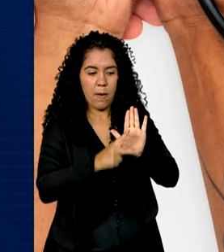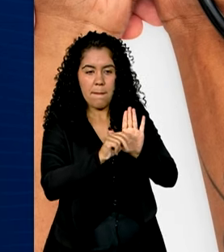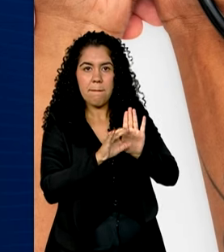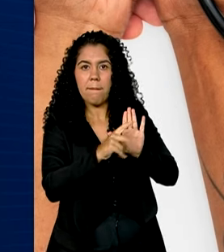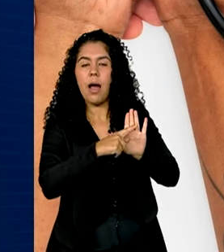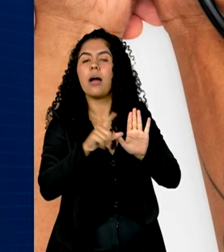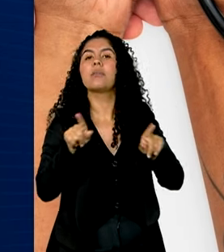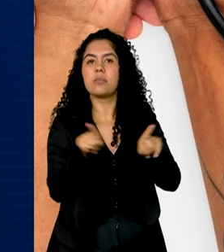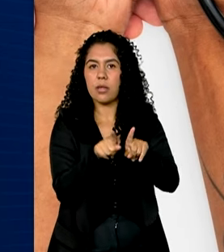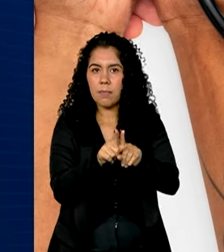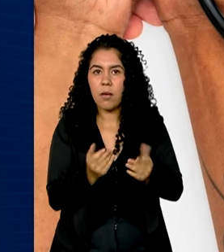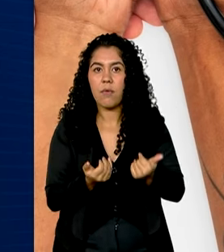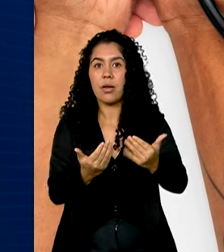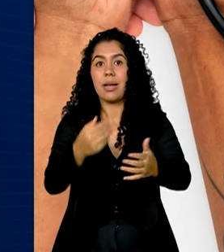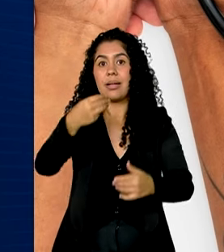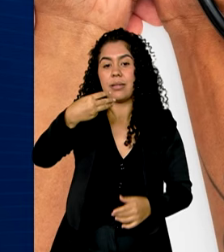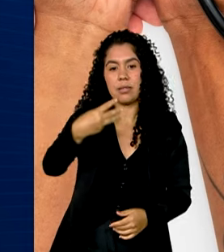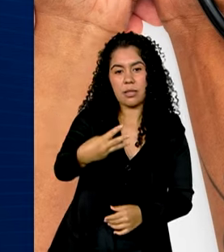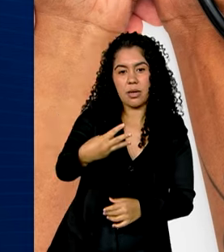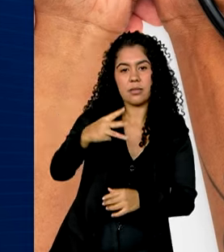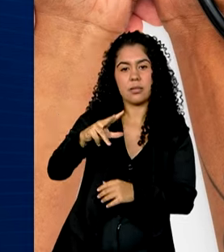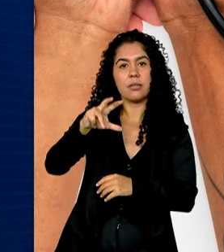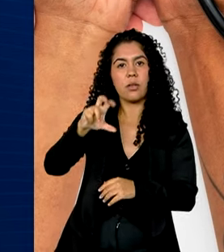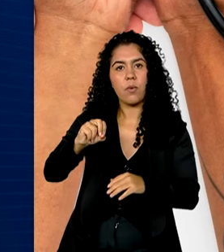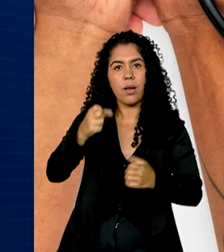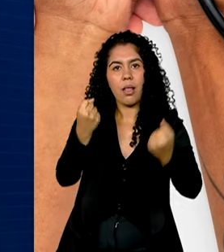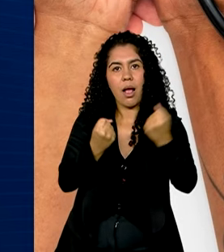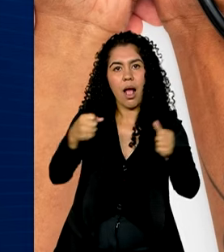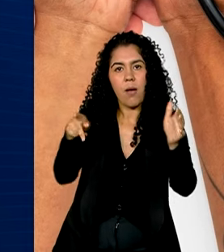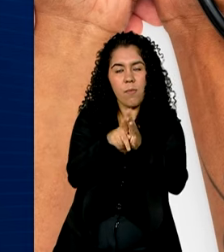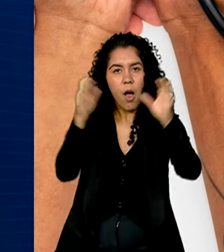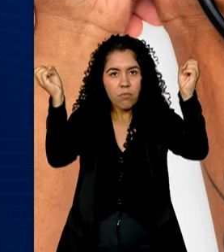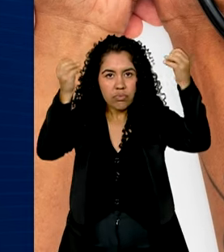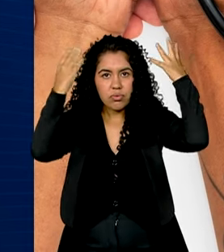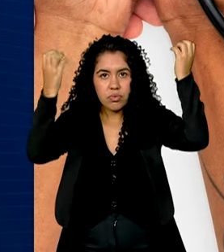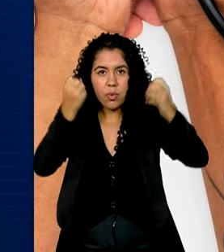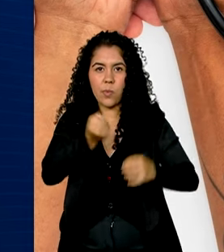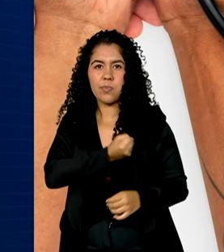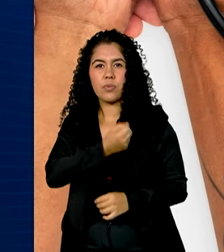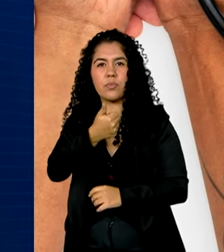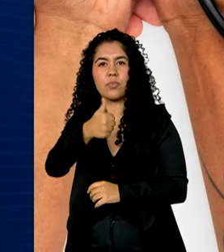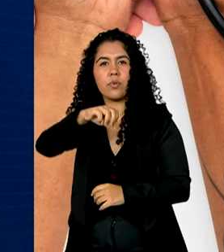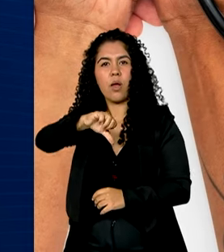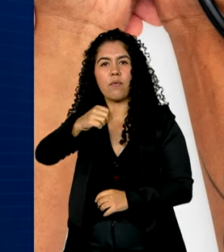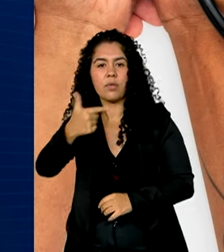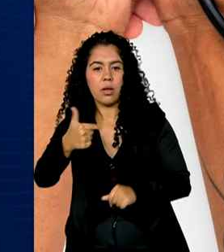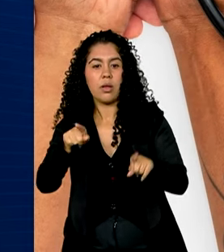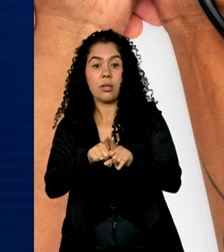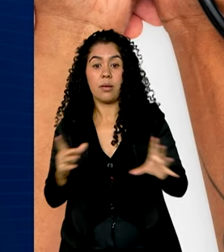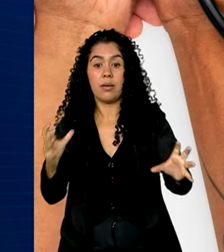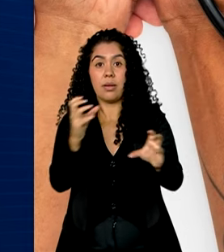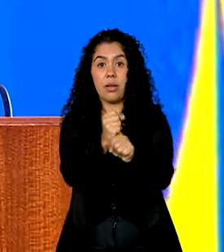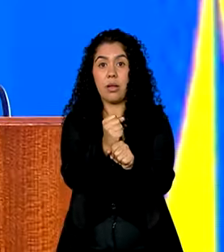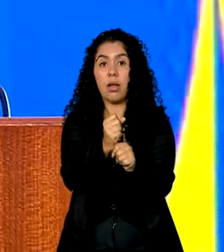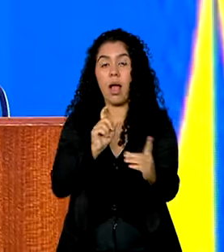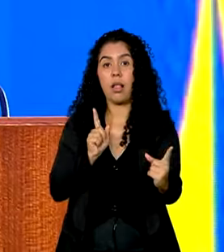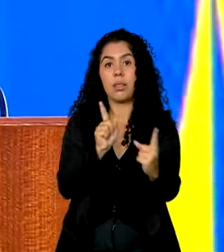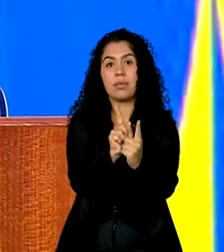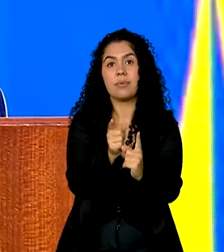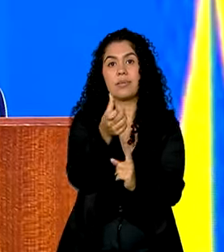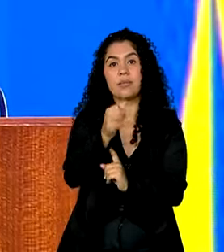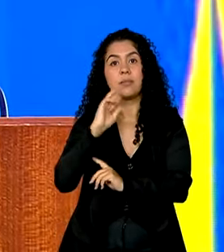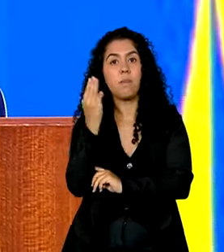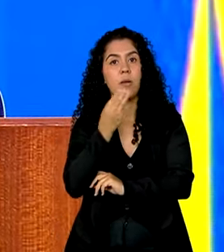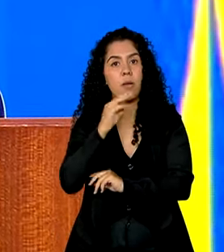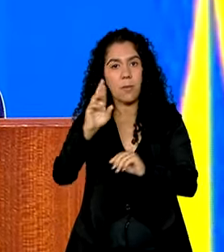novas ambulâncias para o SAMU 192, para levar atendimento a quase 6 milhões de pessoas. No